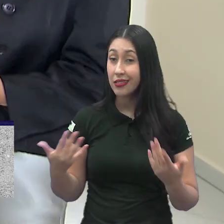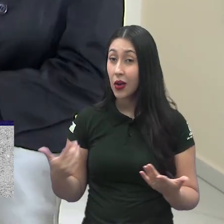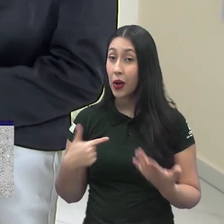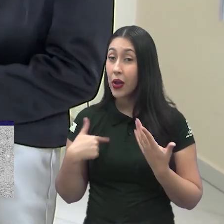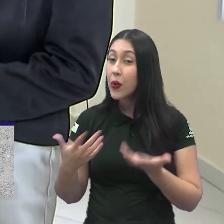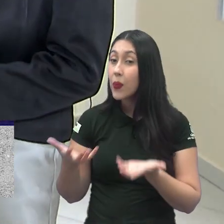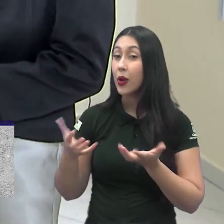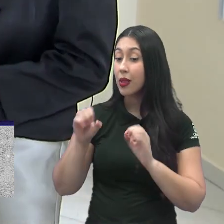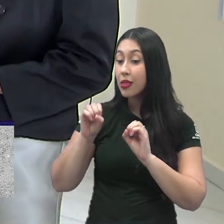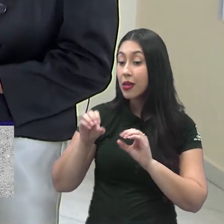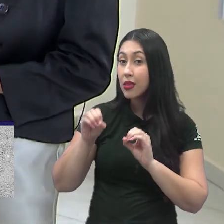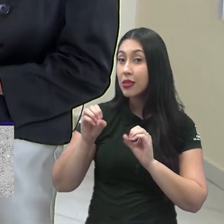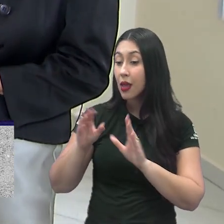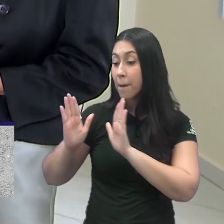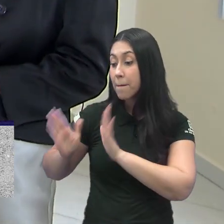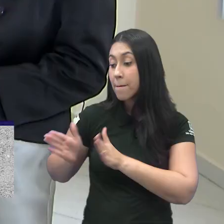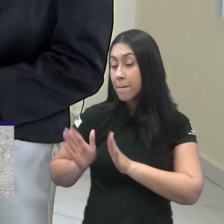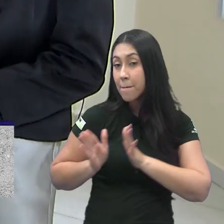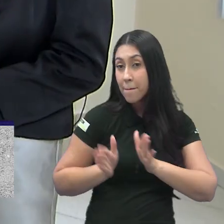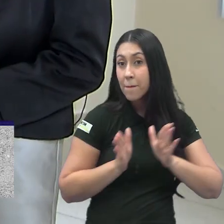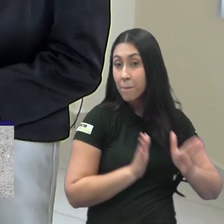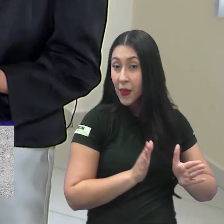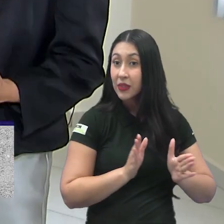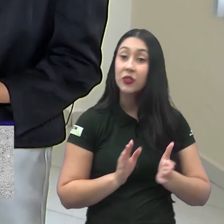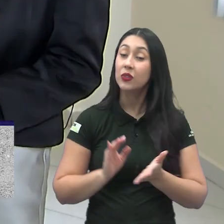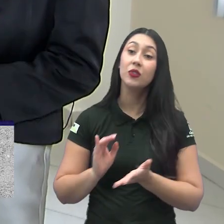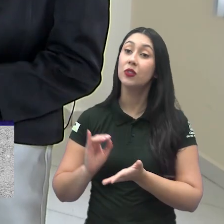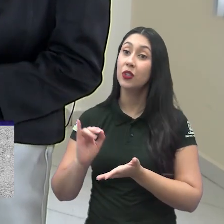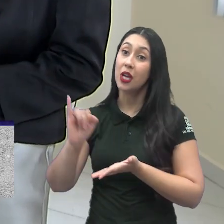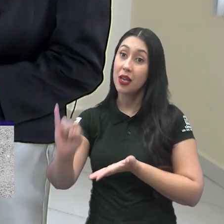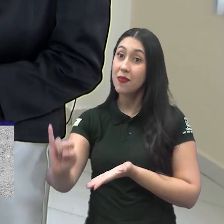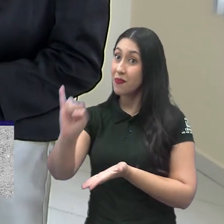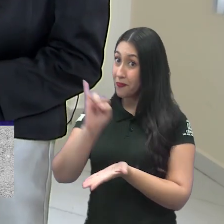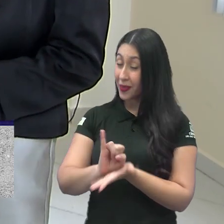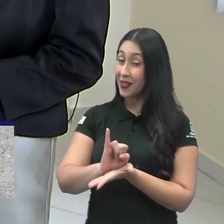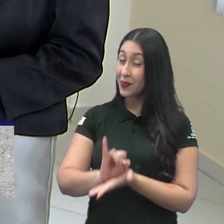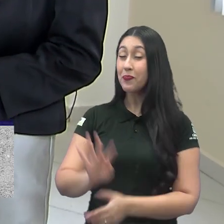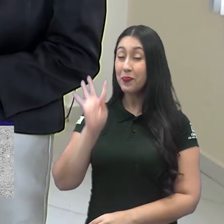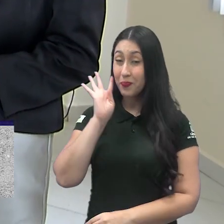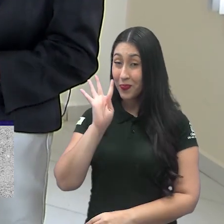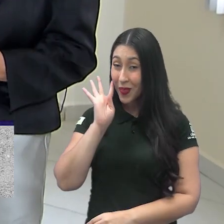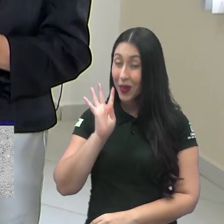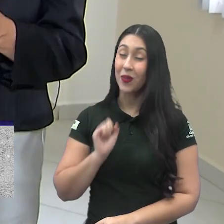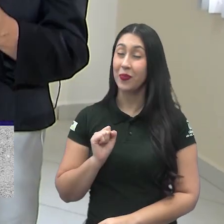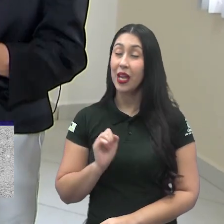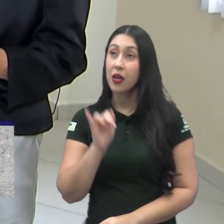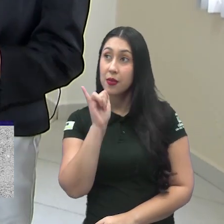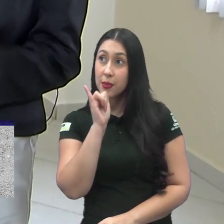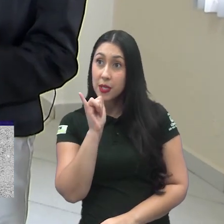Então, Luísa, eu queria te ensinar o processo de importação, que é um processo bem interessante. Por